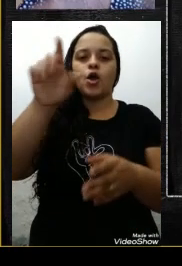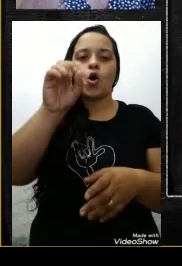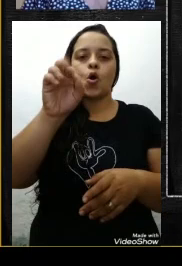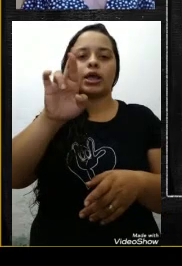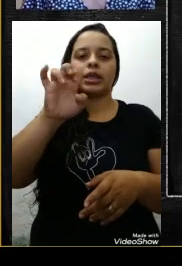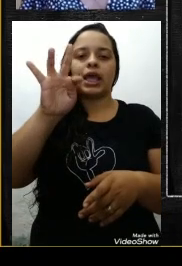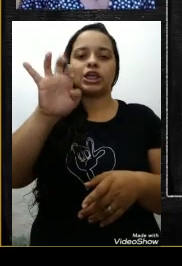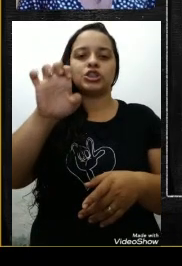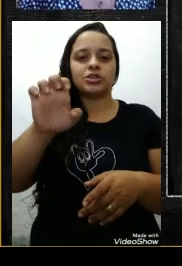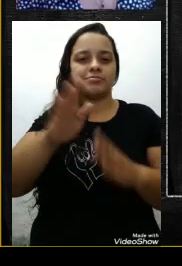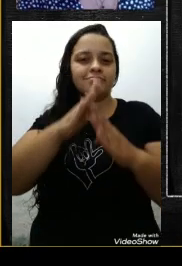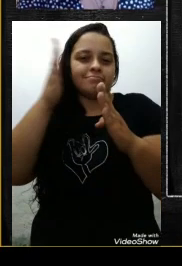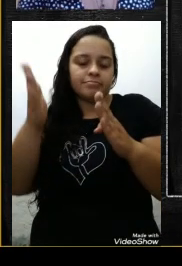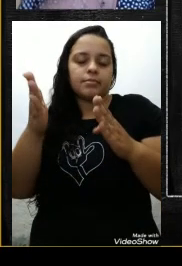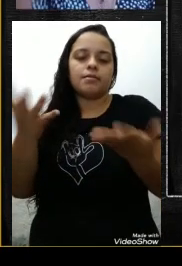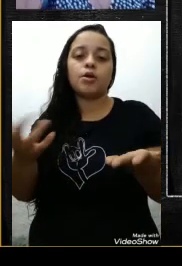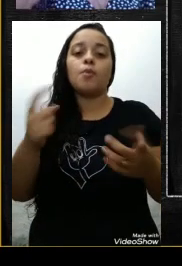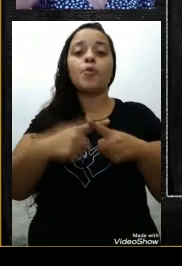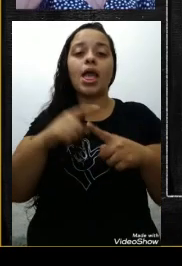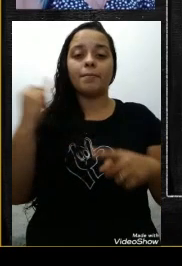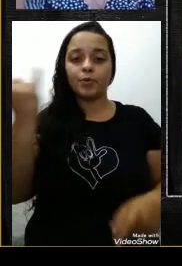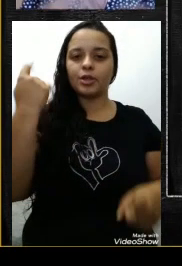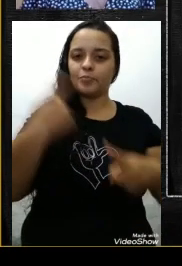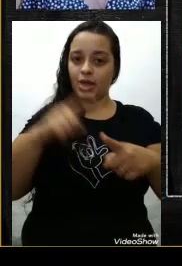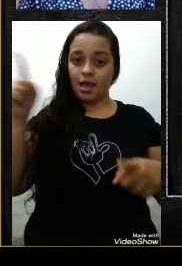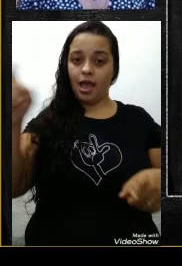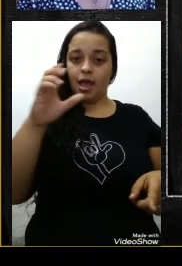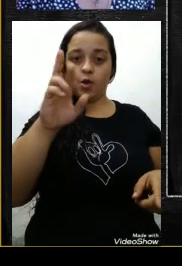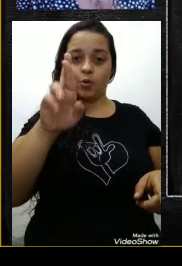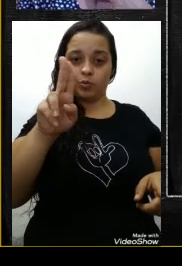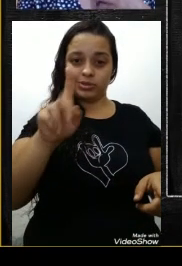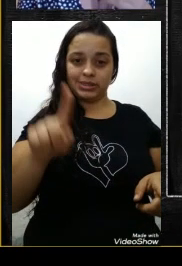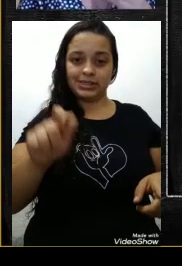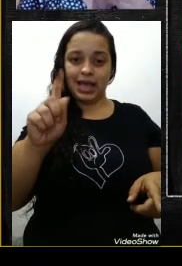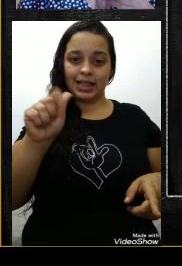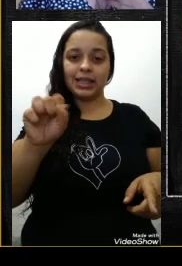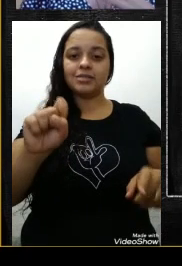a importância disso nessa aula de hoje? Essas cruzadas, essas